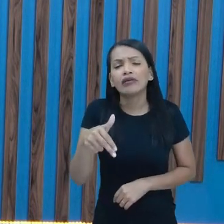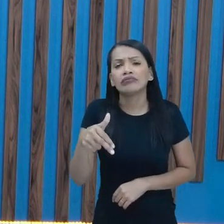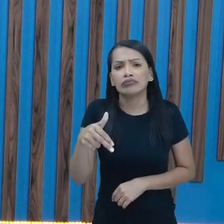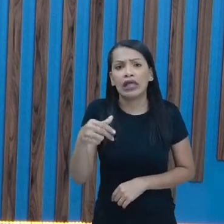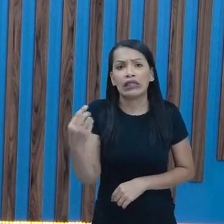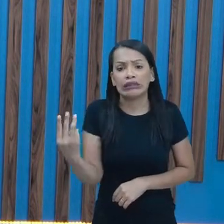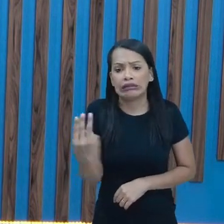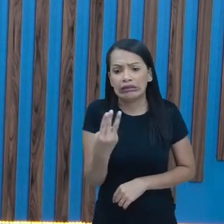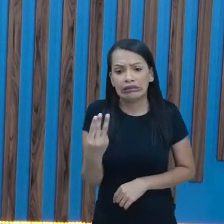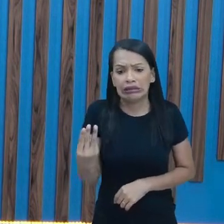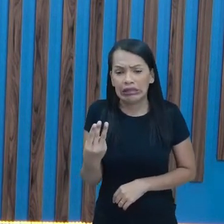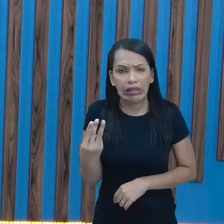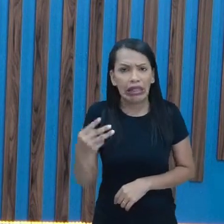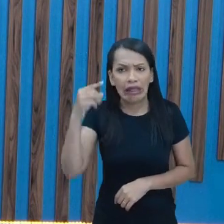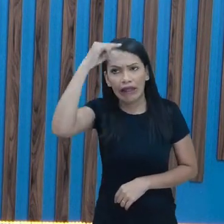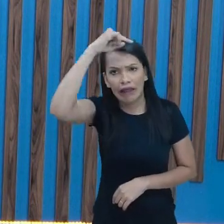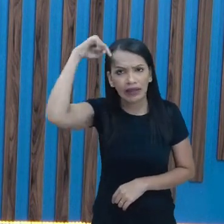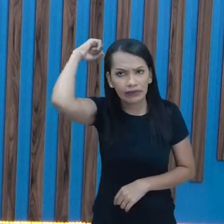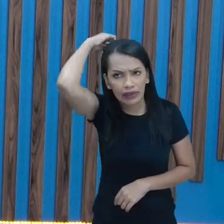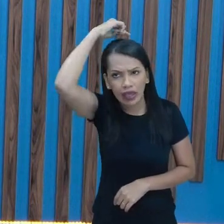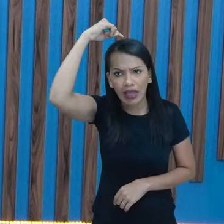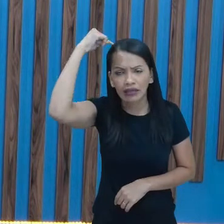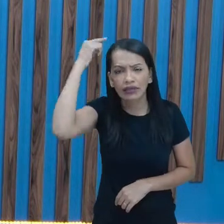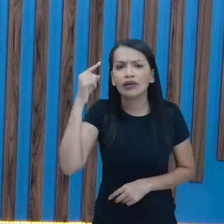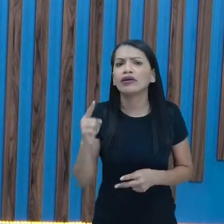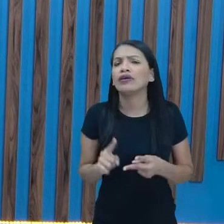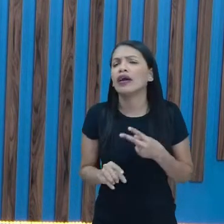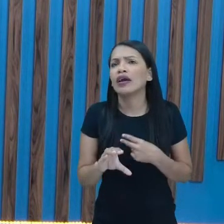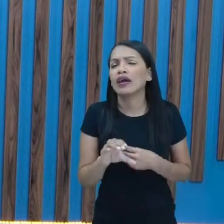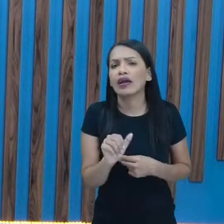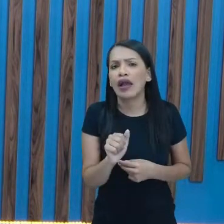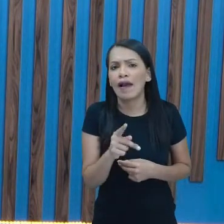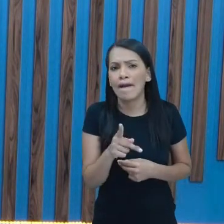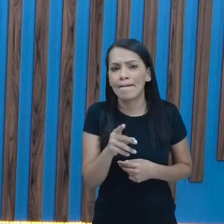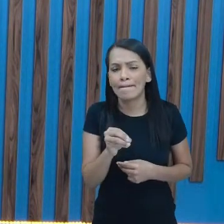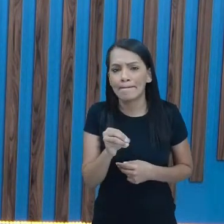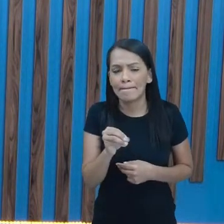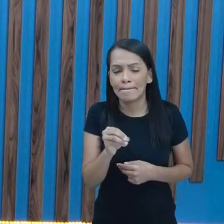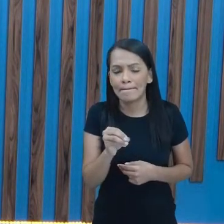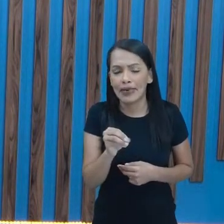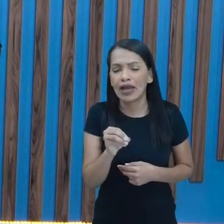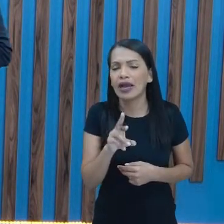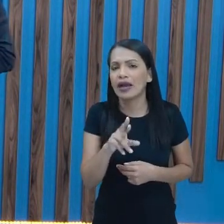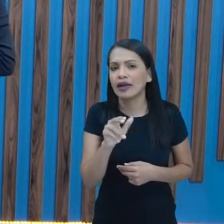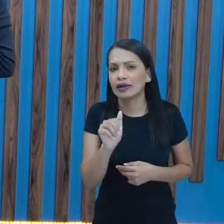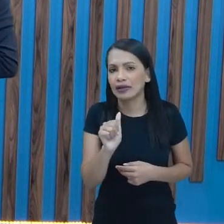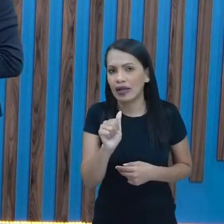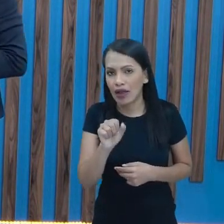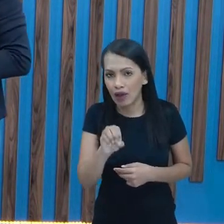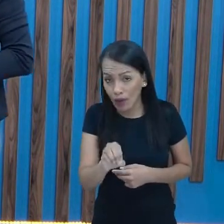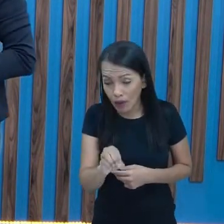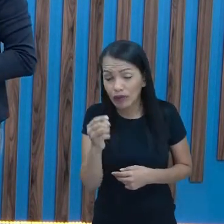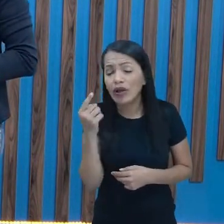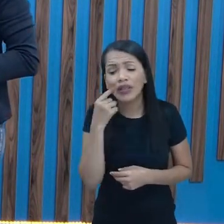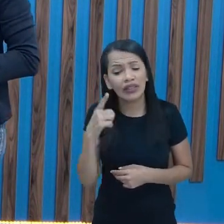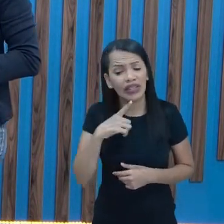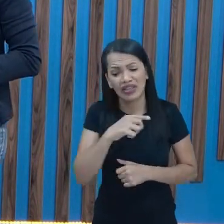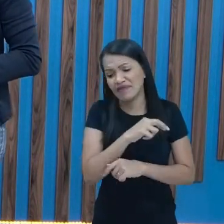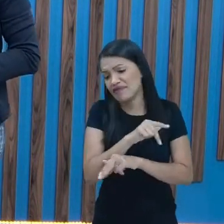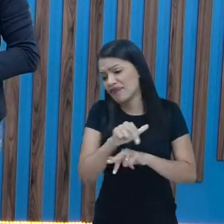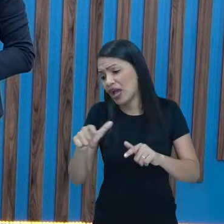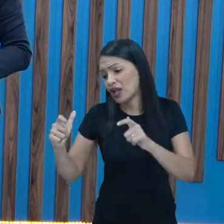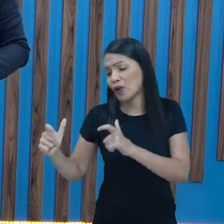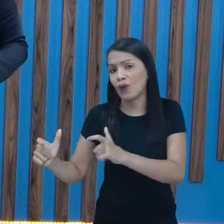tem vários, Caparaó, tem vários lugares aí nesse guia de cidades,